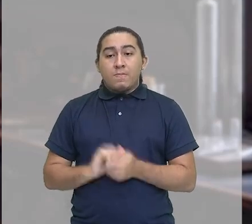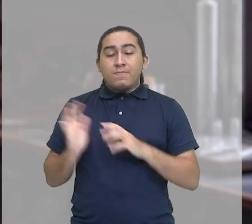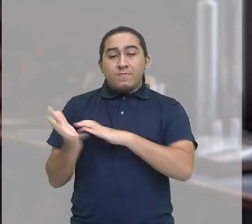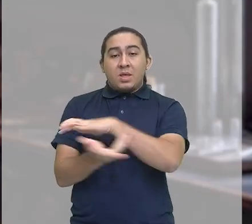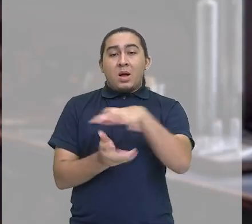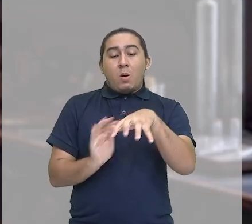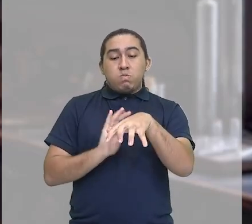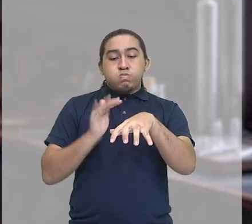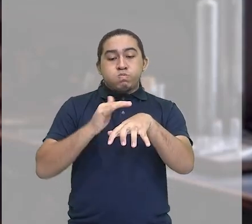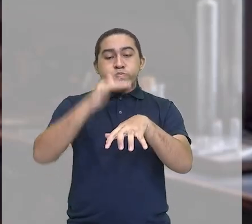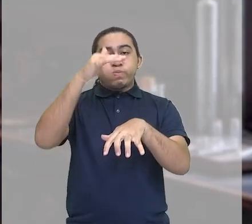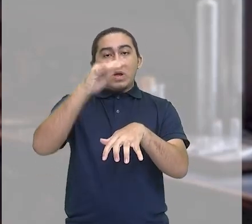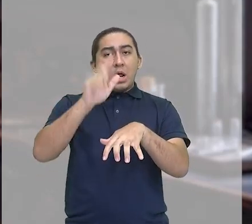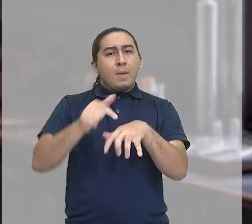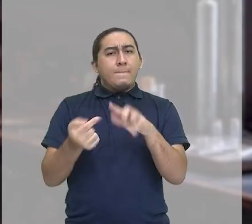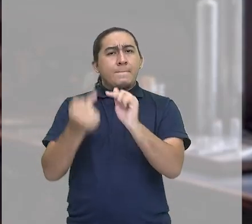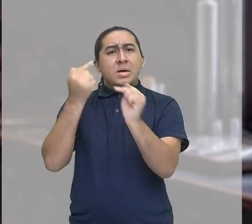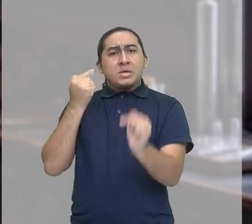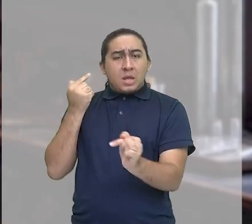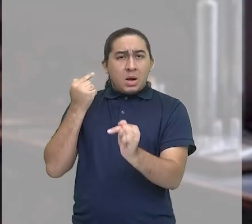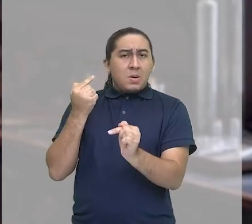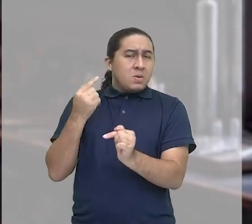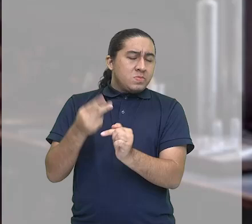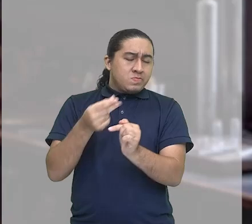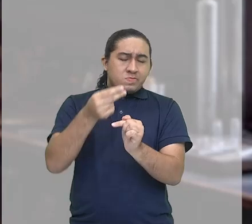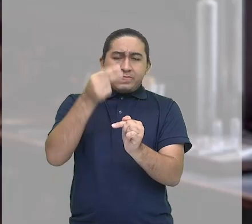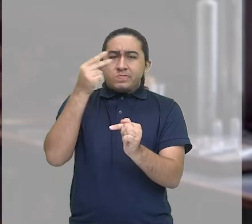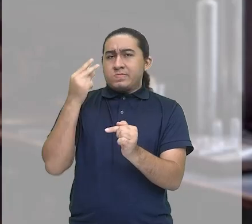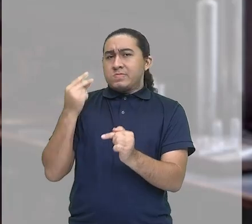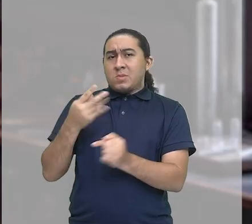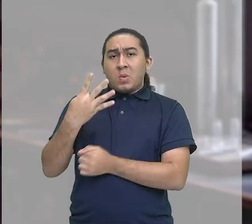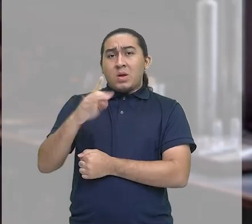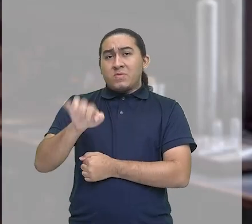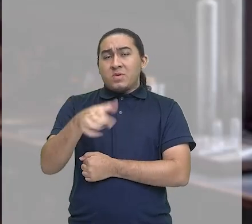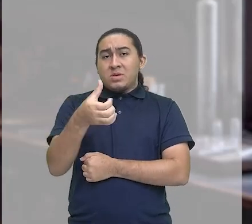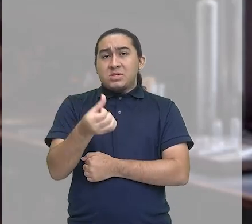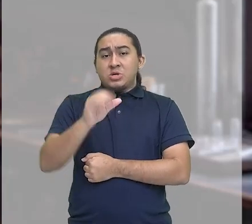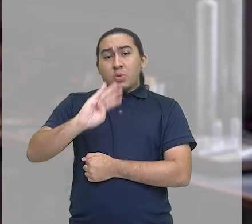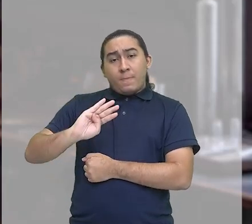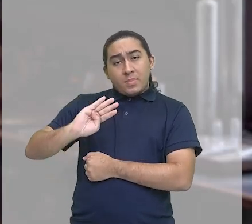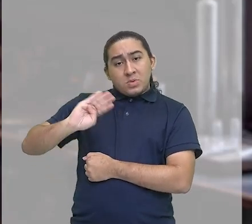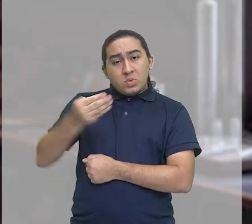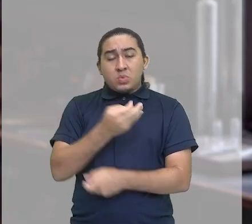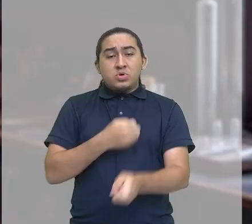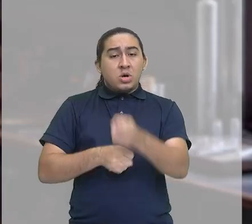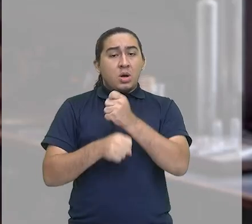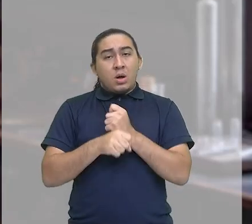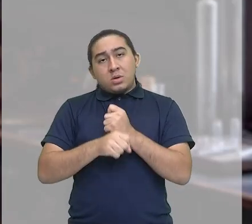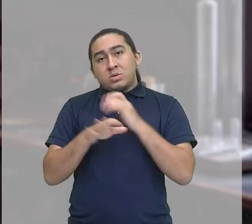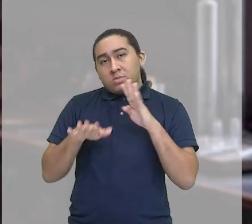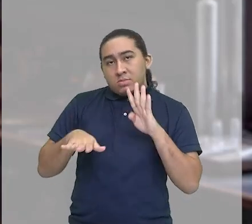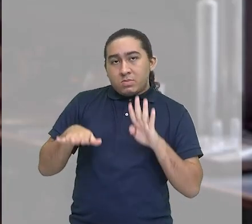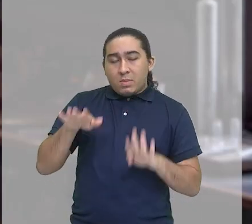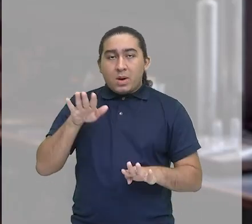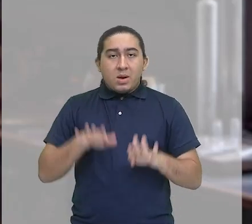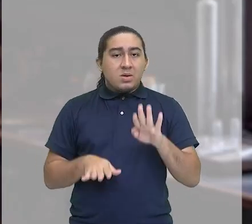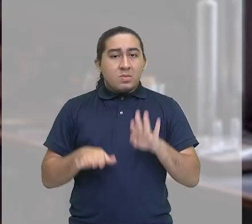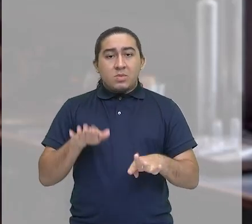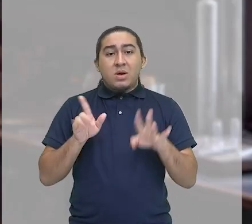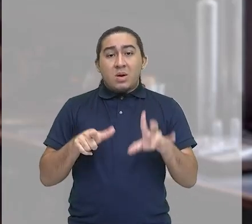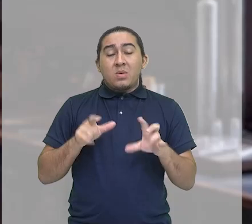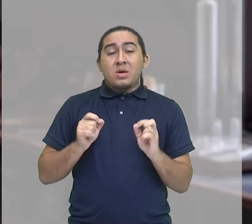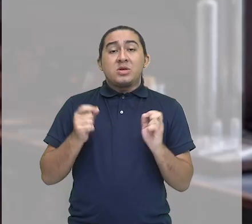atmosfera daquela Terra primitiva lá, né, há 4,6 bilhões de anos aproximadamente, né, ela